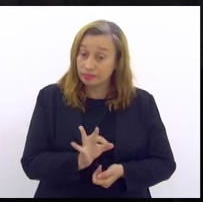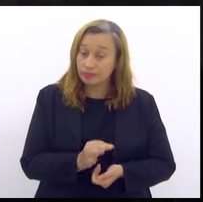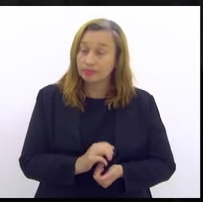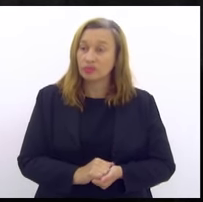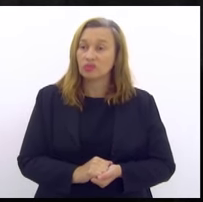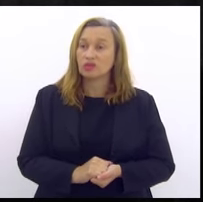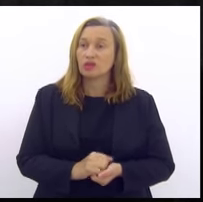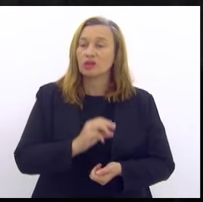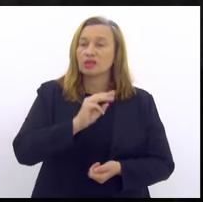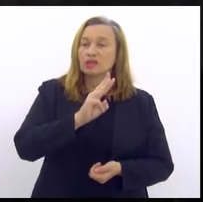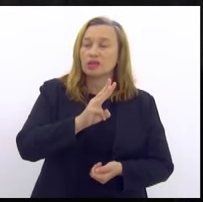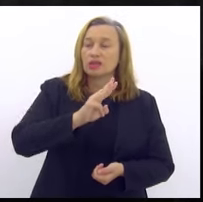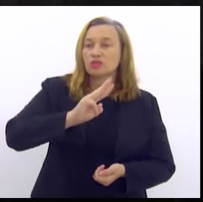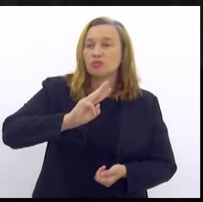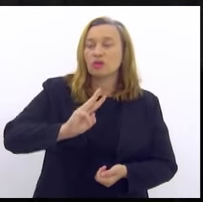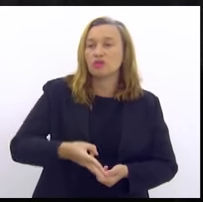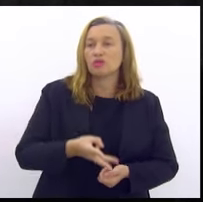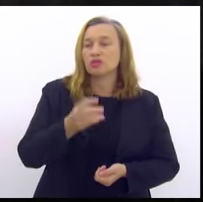de